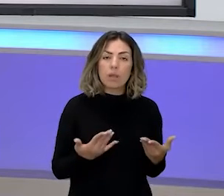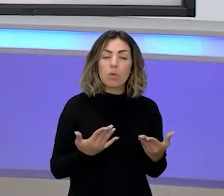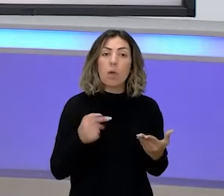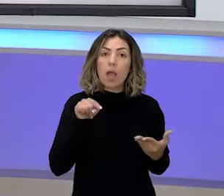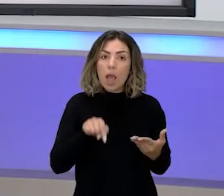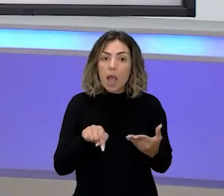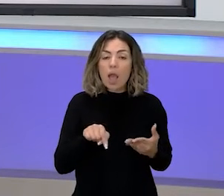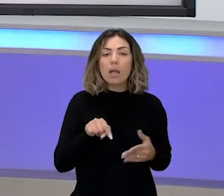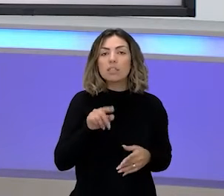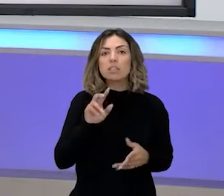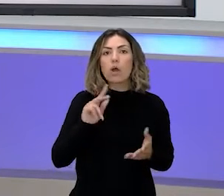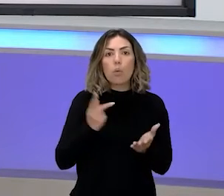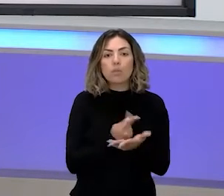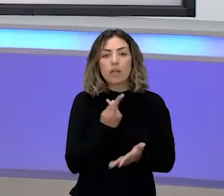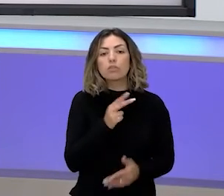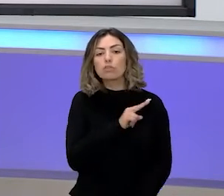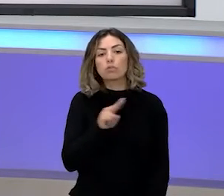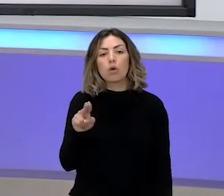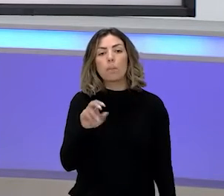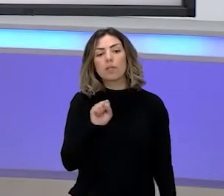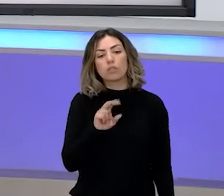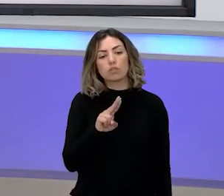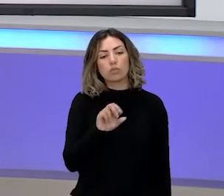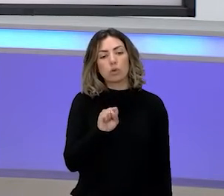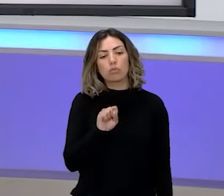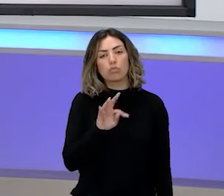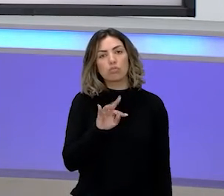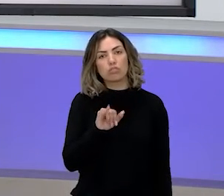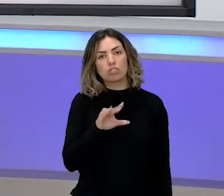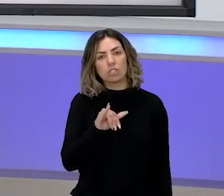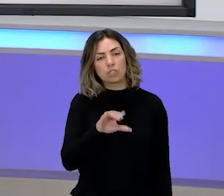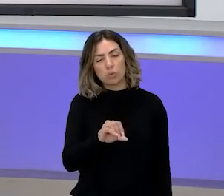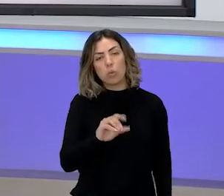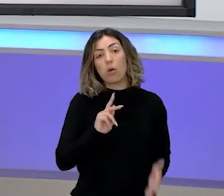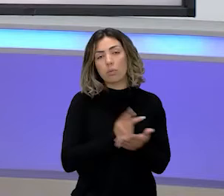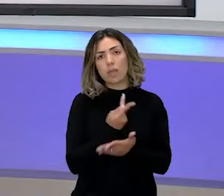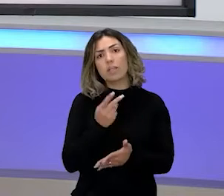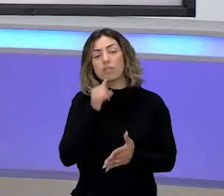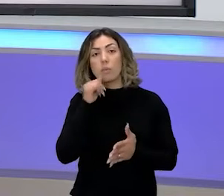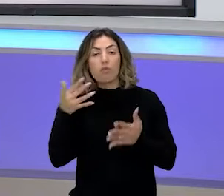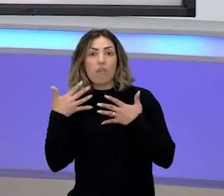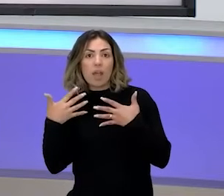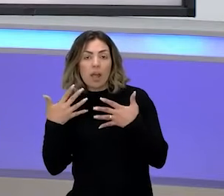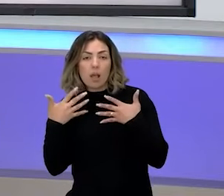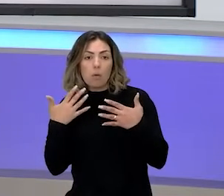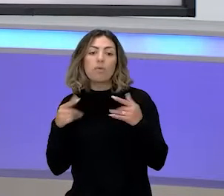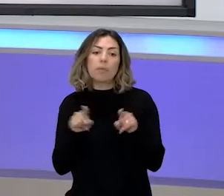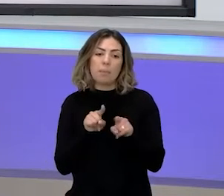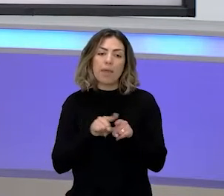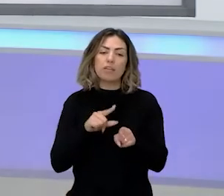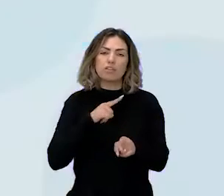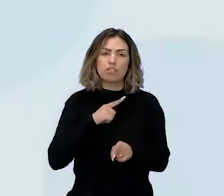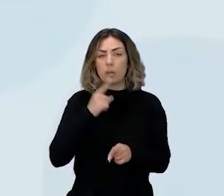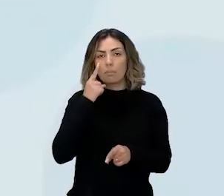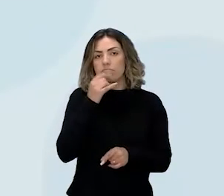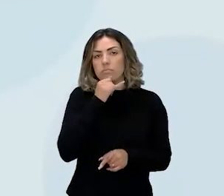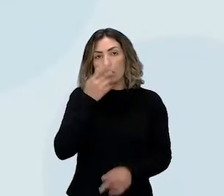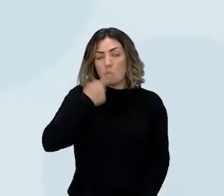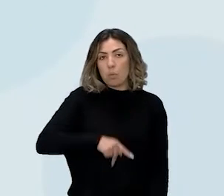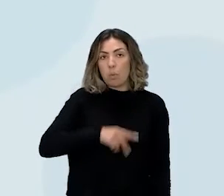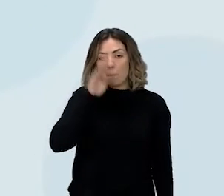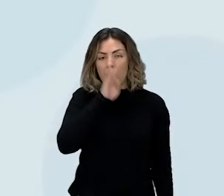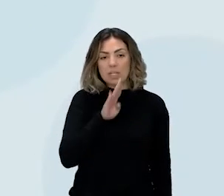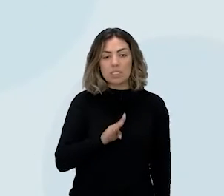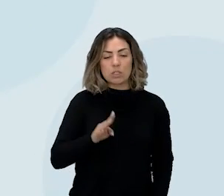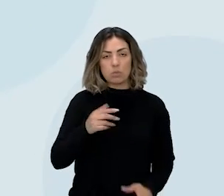dia é chamado solstício. São dois, na verdade. Acontece no verão, né? Se você pensar que você está aqui no Brasil,